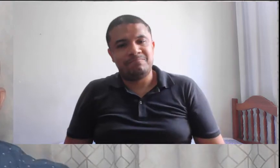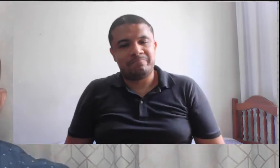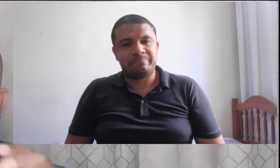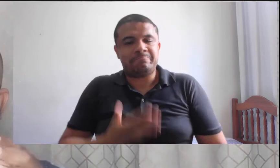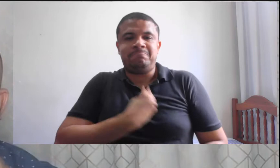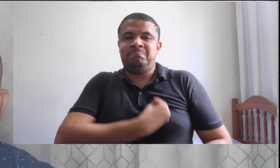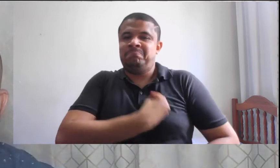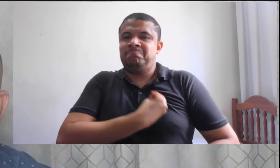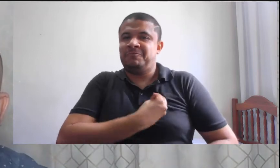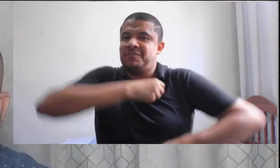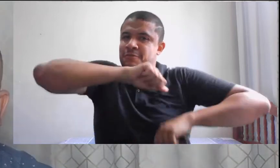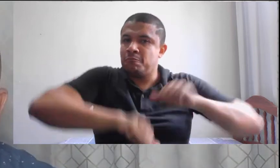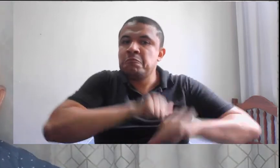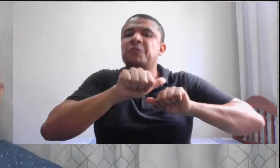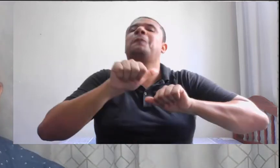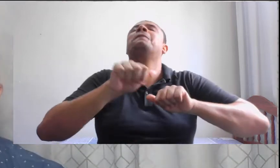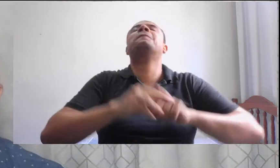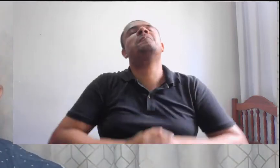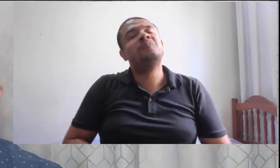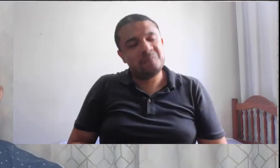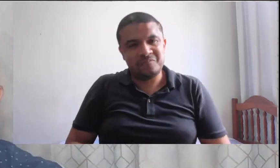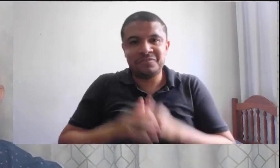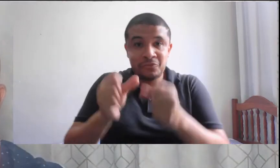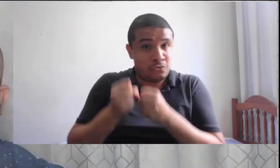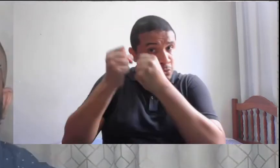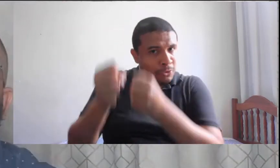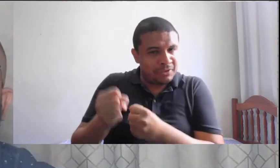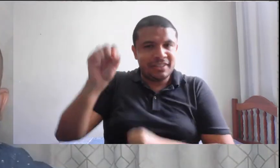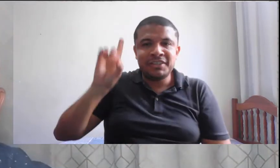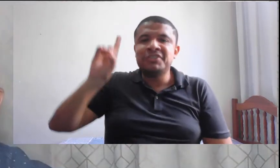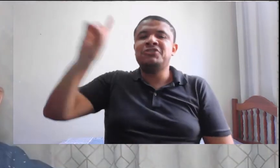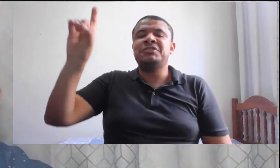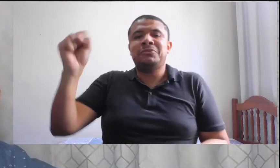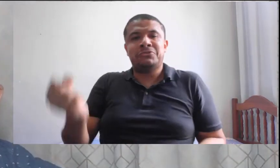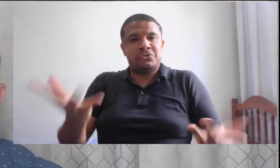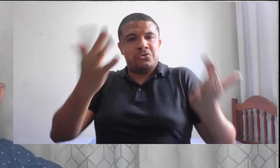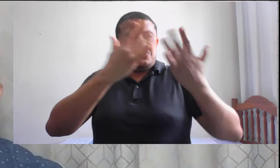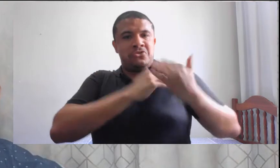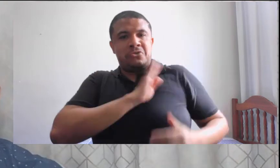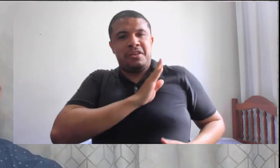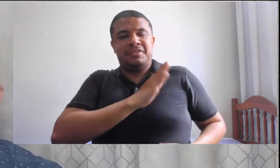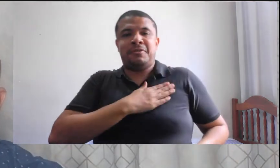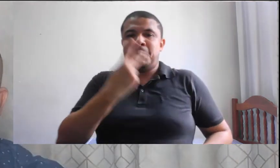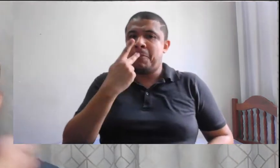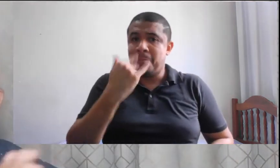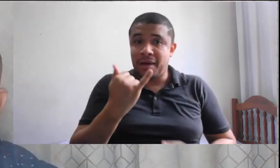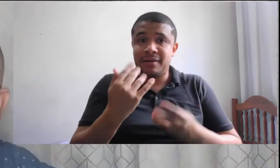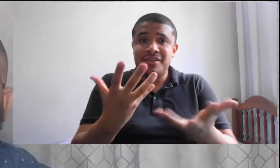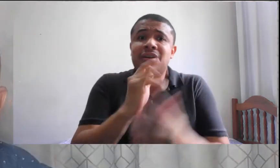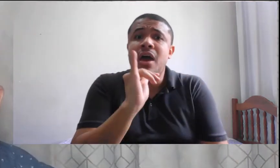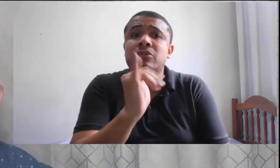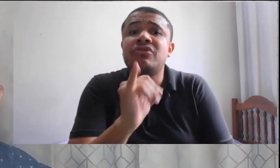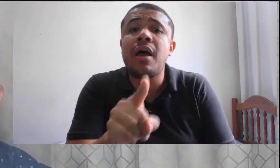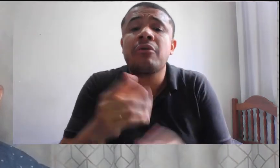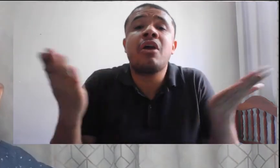A nossa vida foi transformada. O poder de Deus invadiu o coração do meu pai. O que eu estou querendo